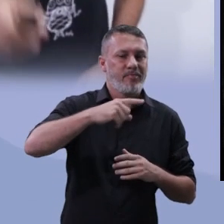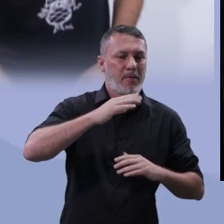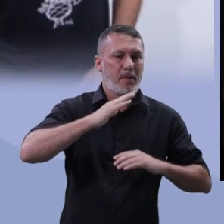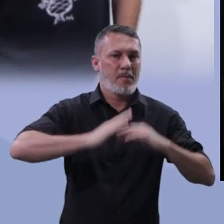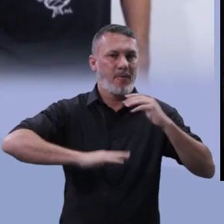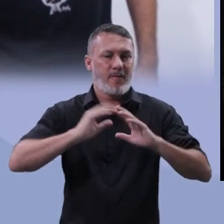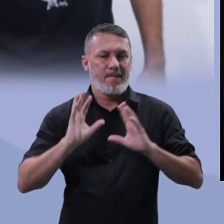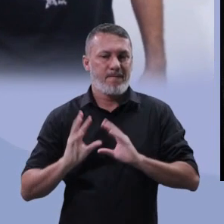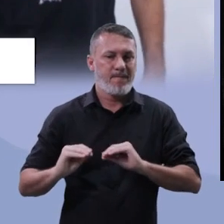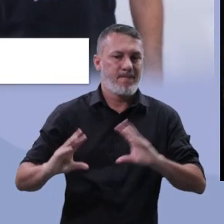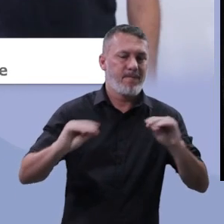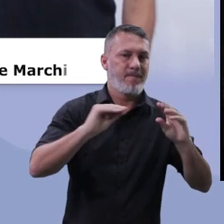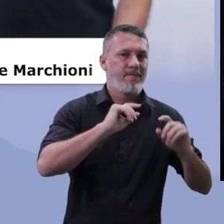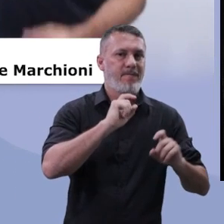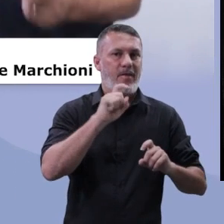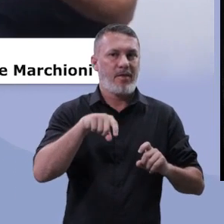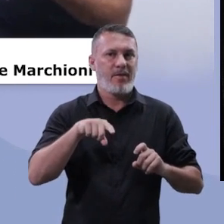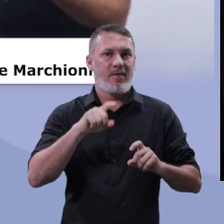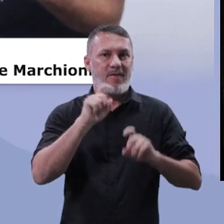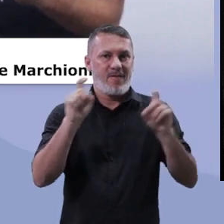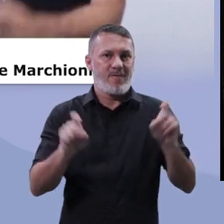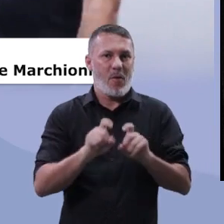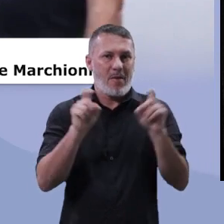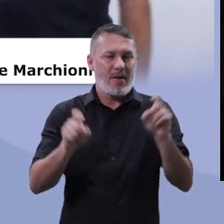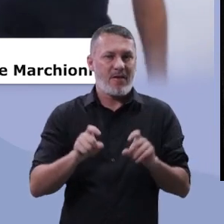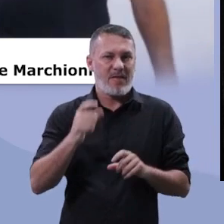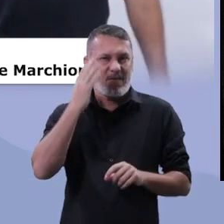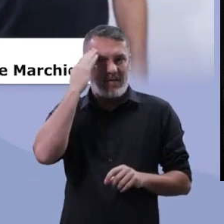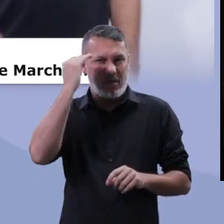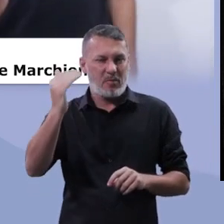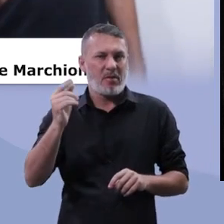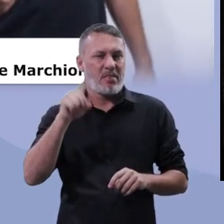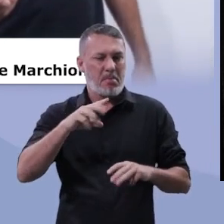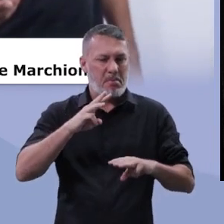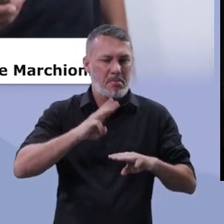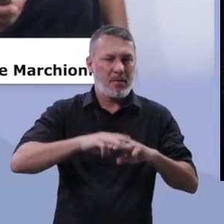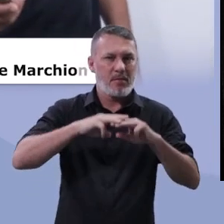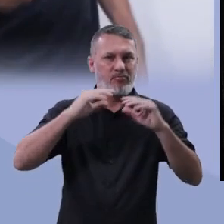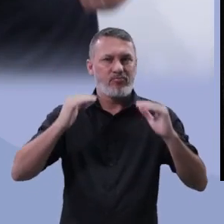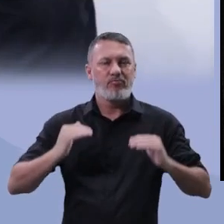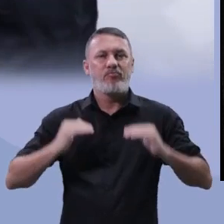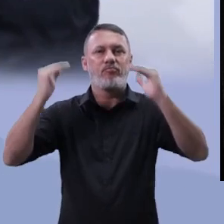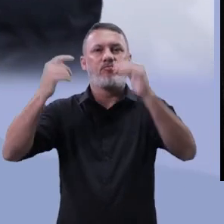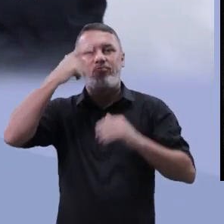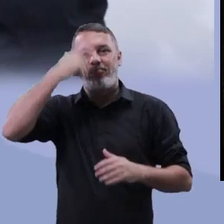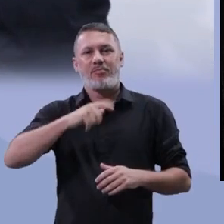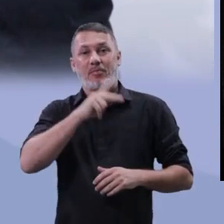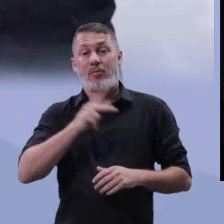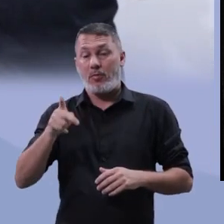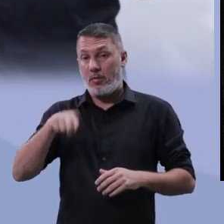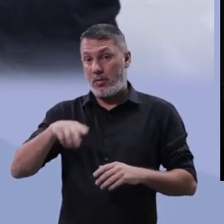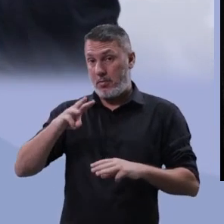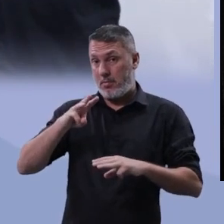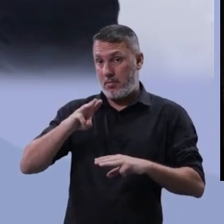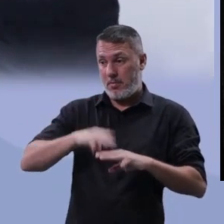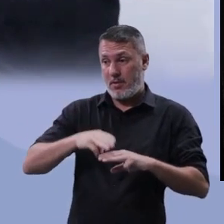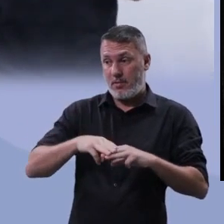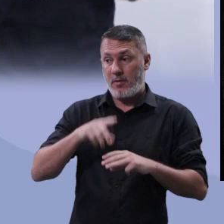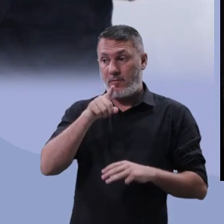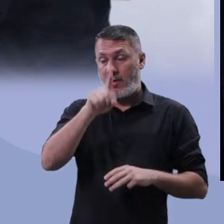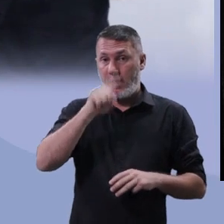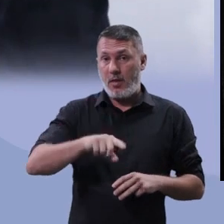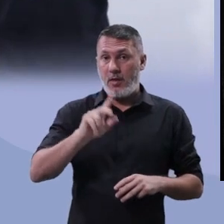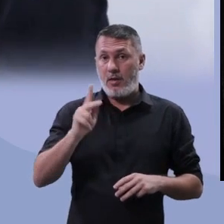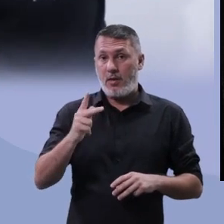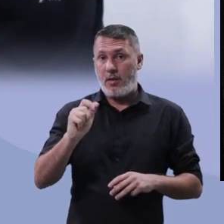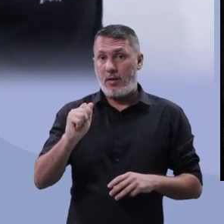Fala, hacker do meu coração, tamo junto, mais uma aula aqui no Hacker da Matemática com o professor Hélio Hacker, tamo